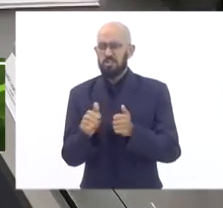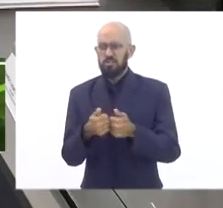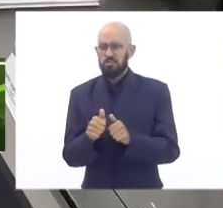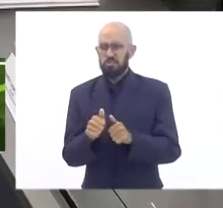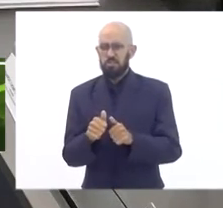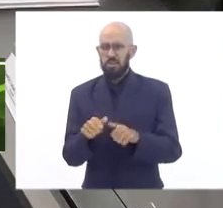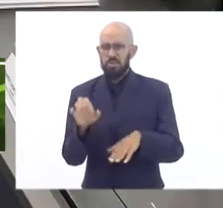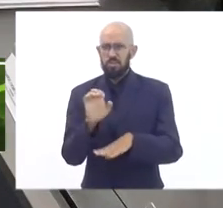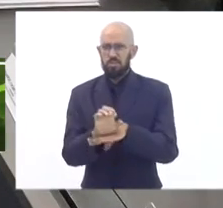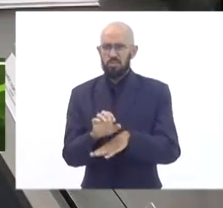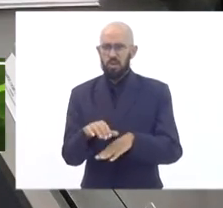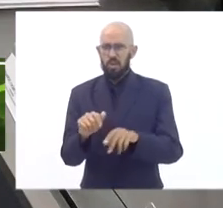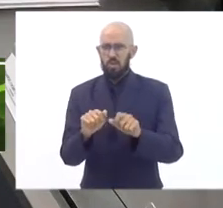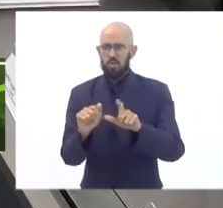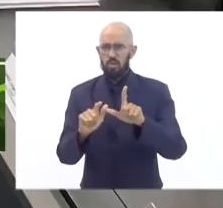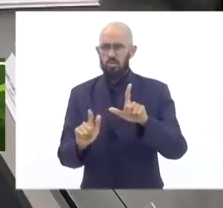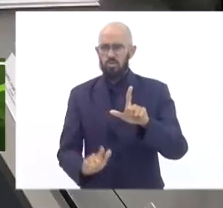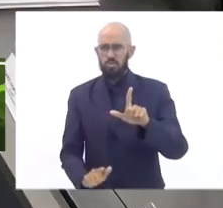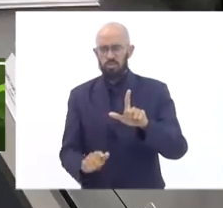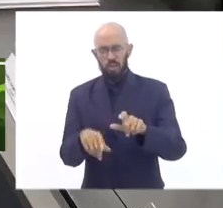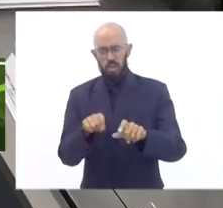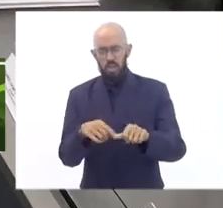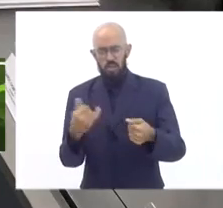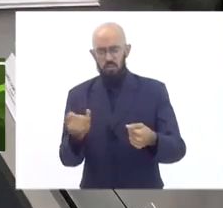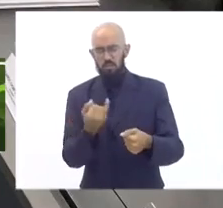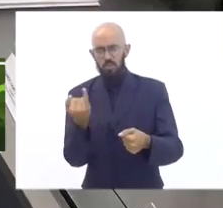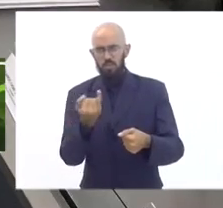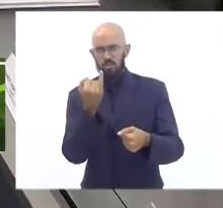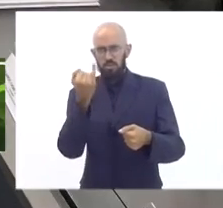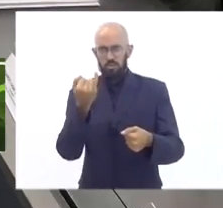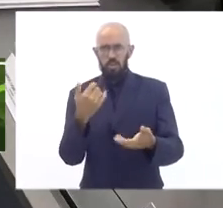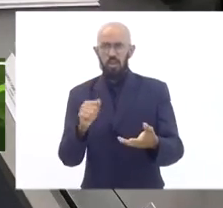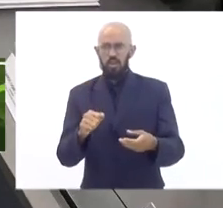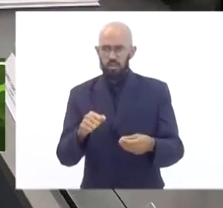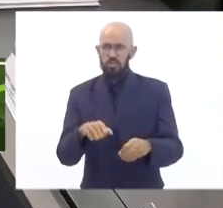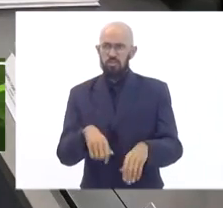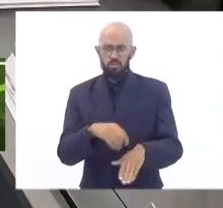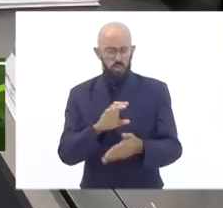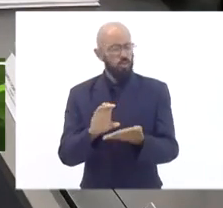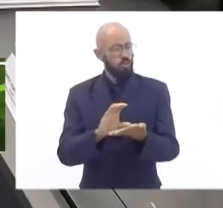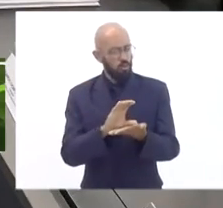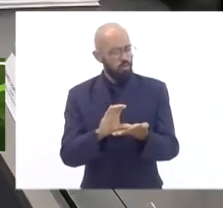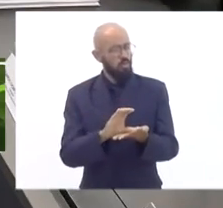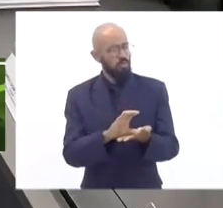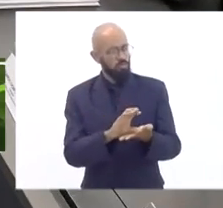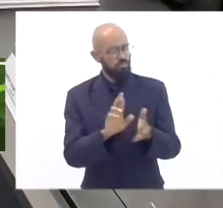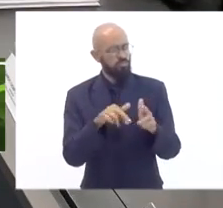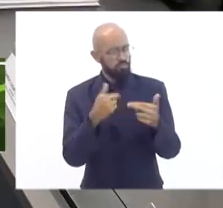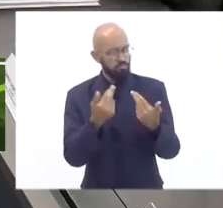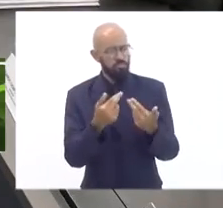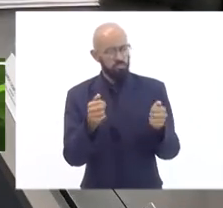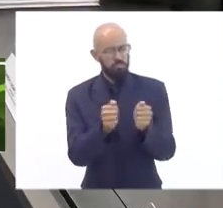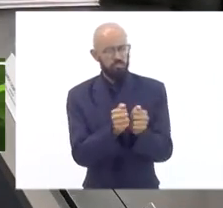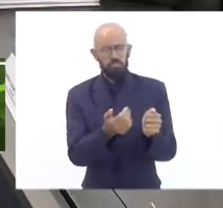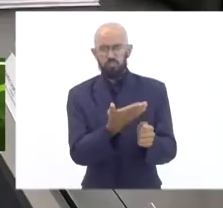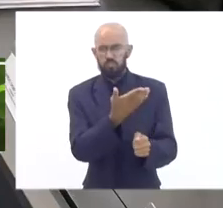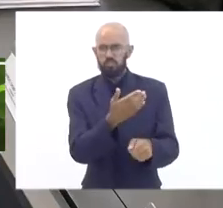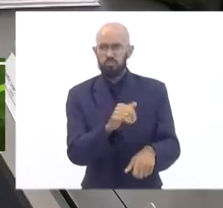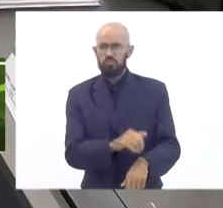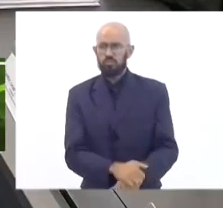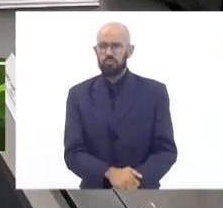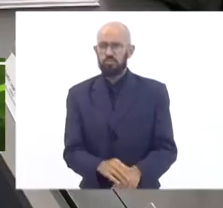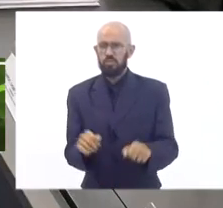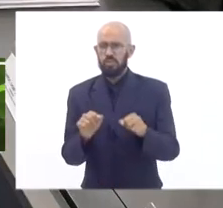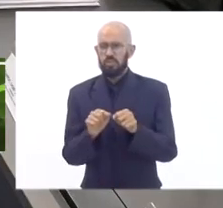ainda não se reuniu. Acho que valeria a pena submeter esse debate ao Conselho Estadual. Até recomendo a Vossa Senhoria que possa reunir o Conselho Estadual de Transporte e